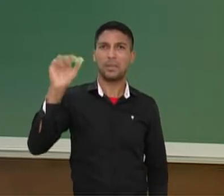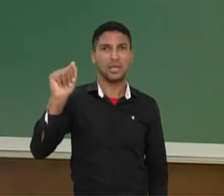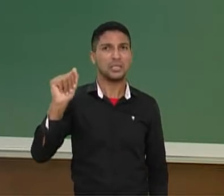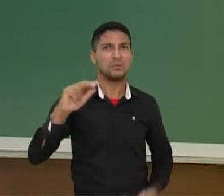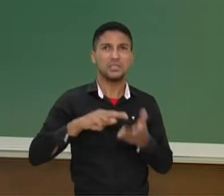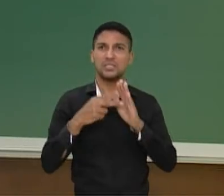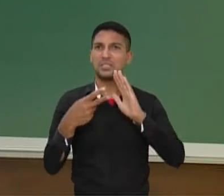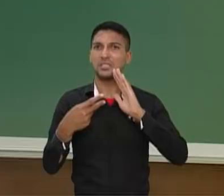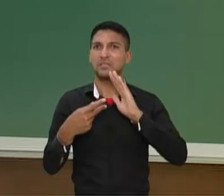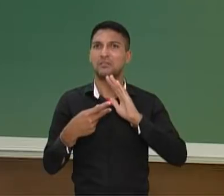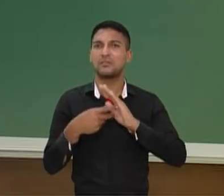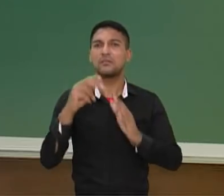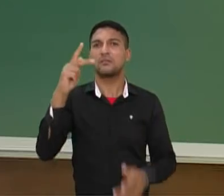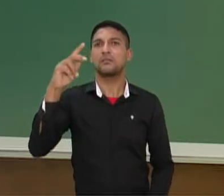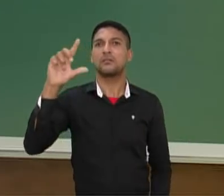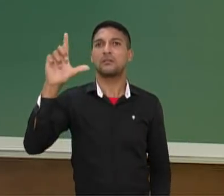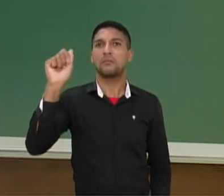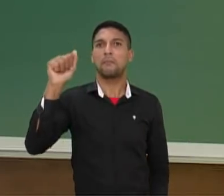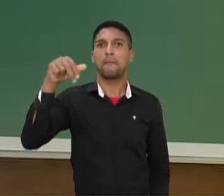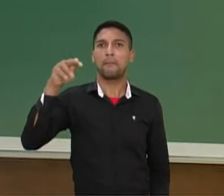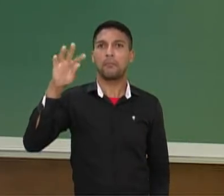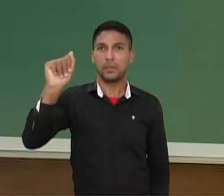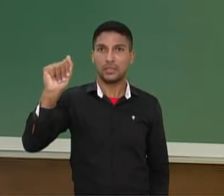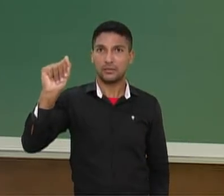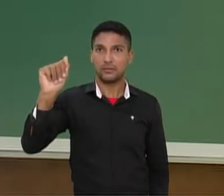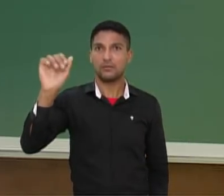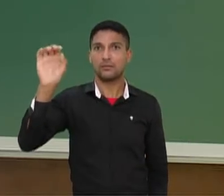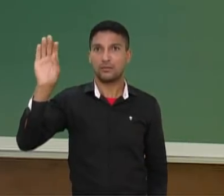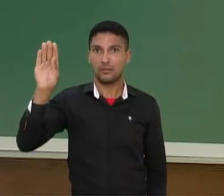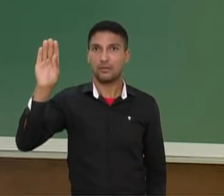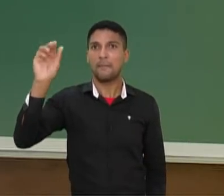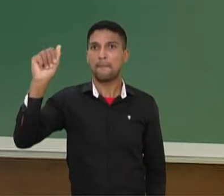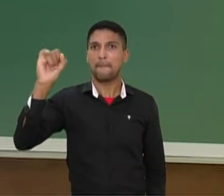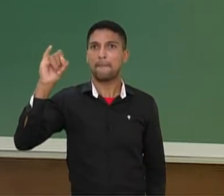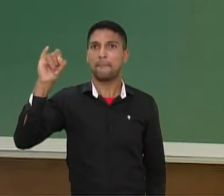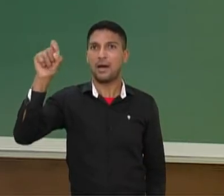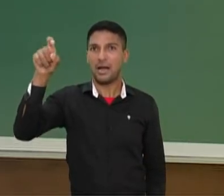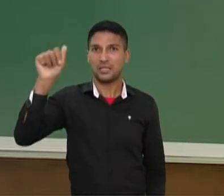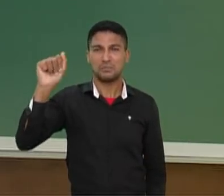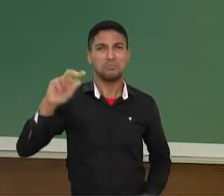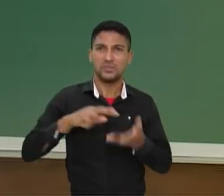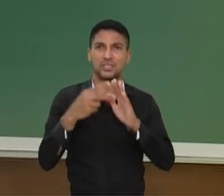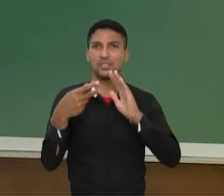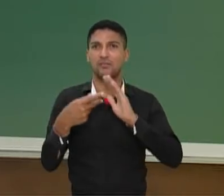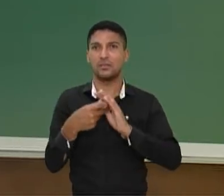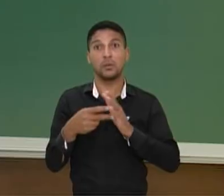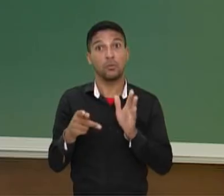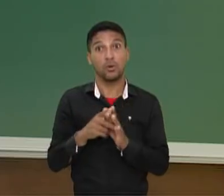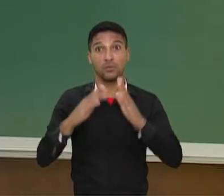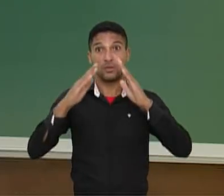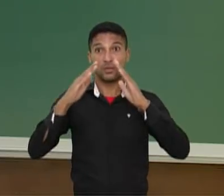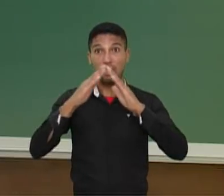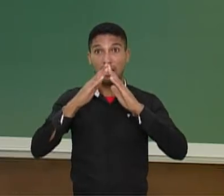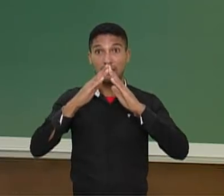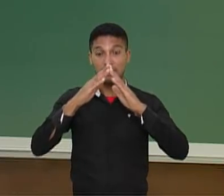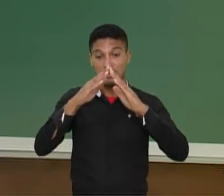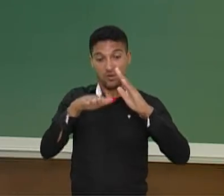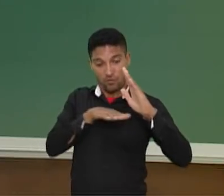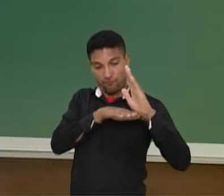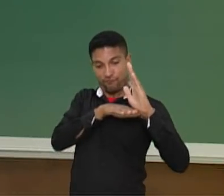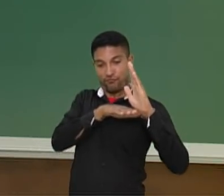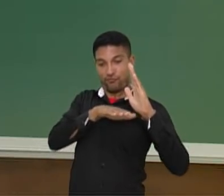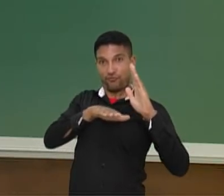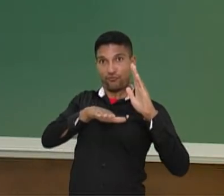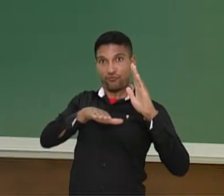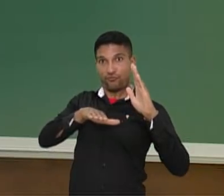coisas. Planta baixa de qualquer casa, de terreno, de edifício, seja do que for, é como se você